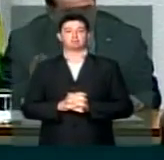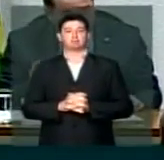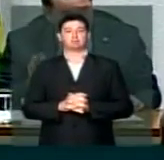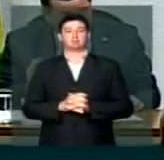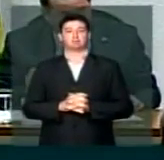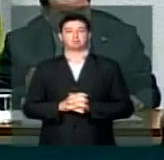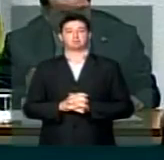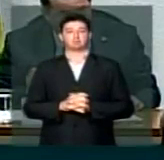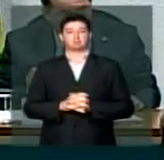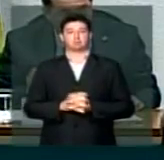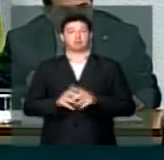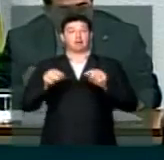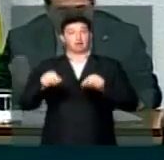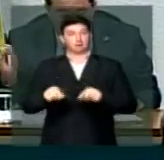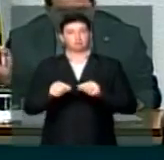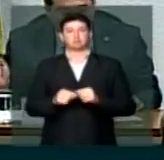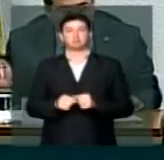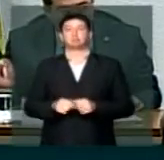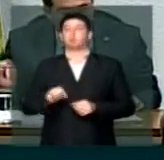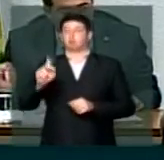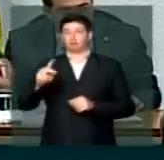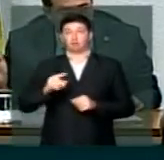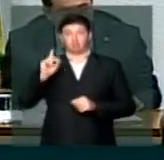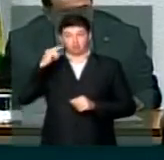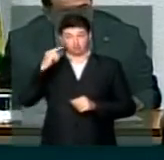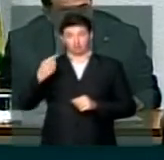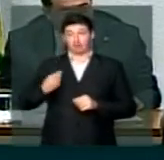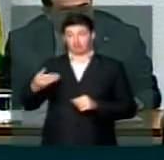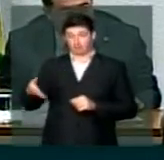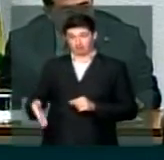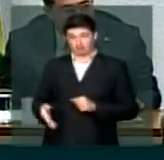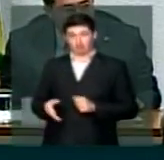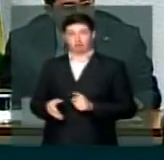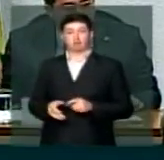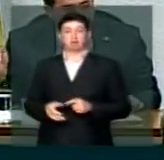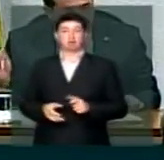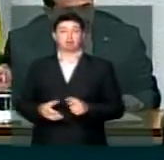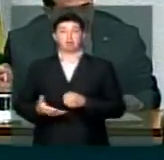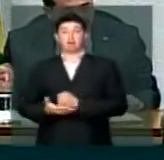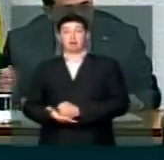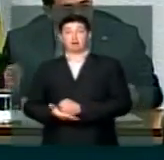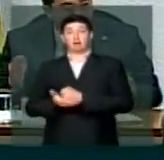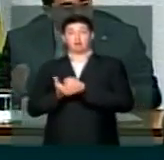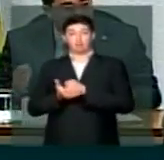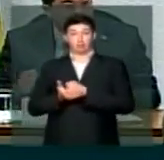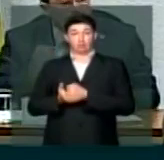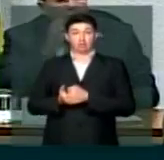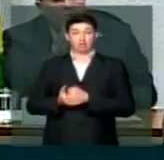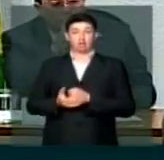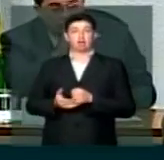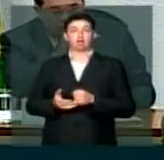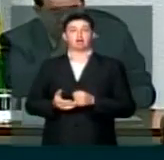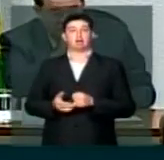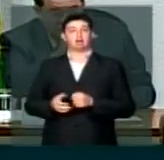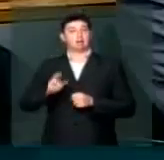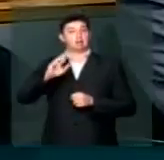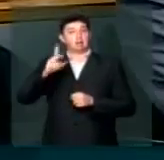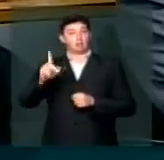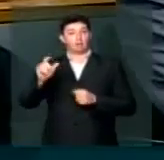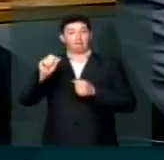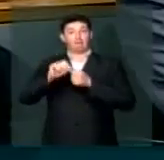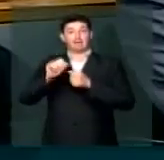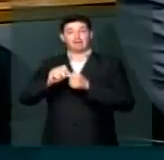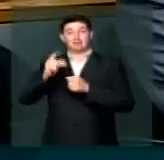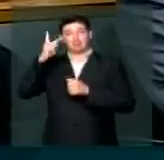apurados. Este é o ponto. Perfeito. O advogado está aqui para auxiliar na condução. Não conduzir.